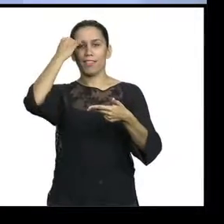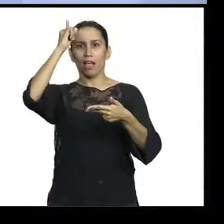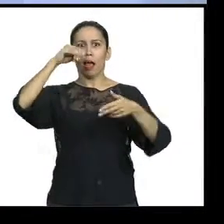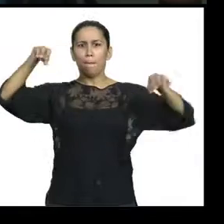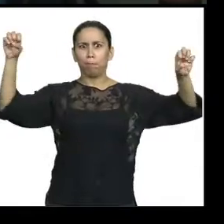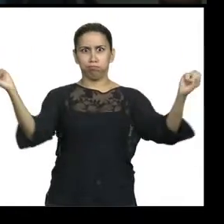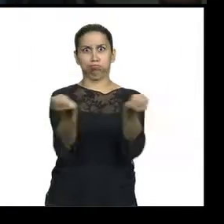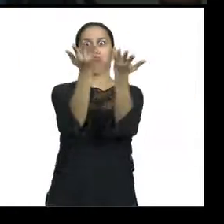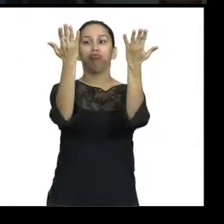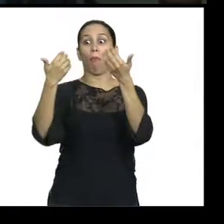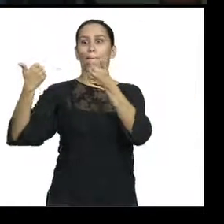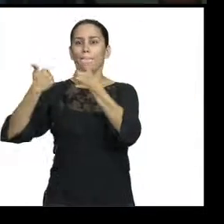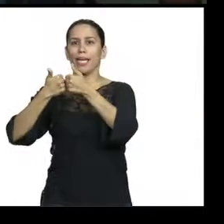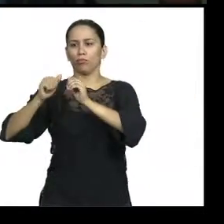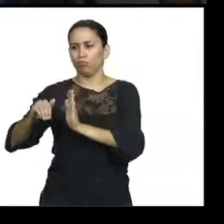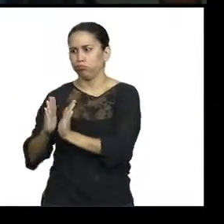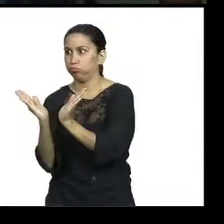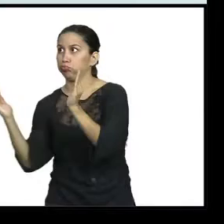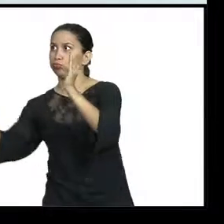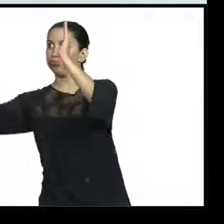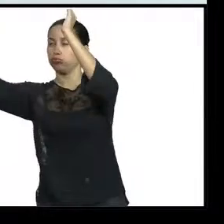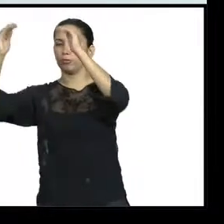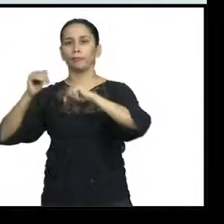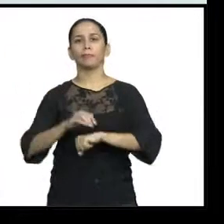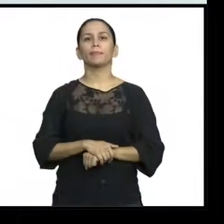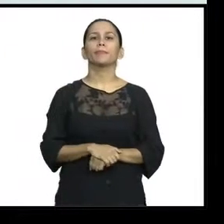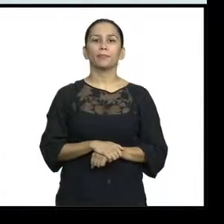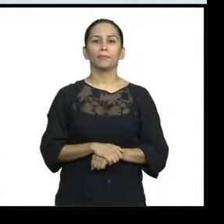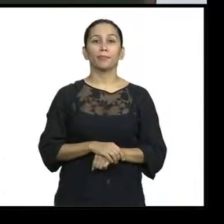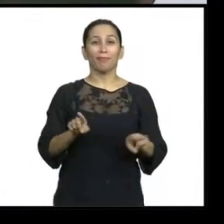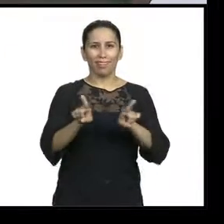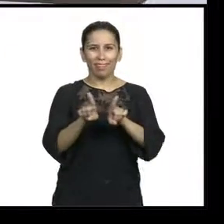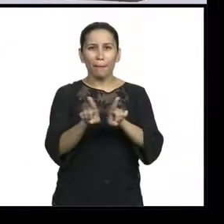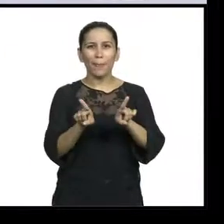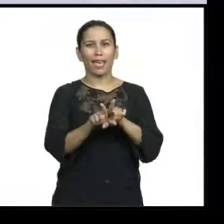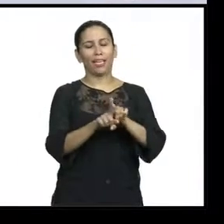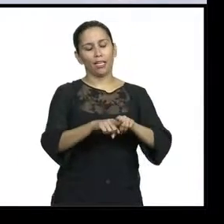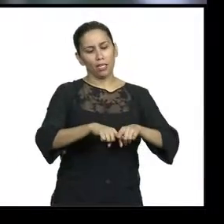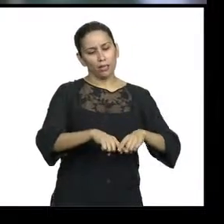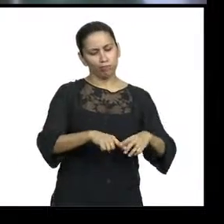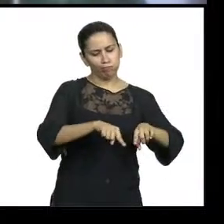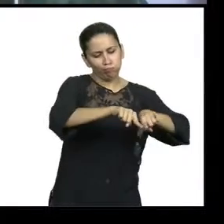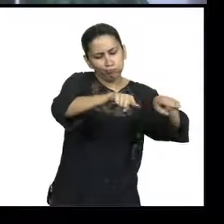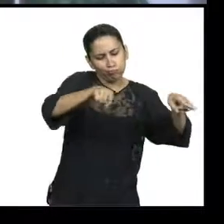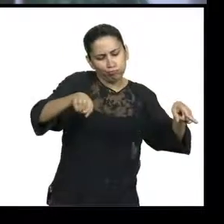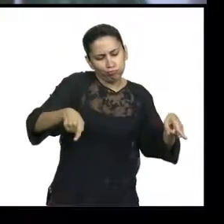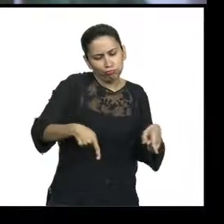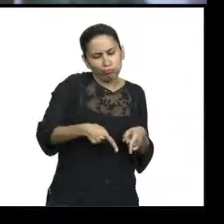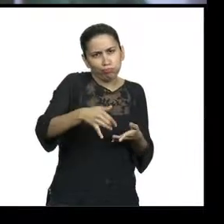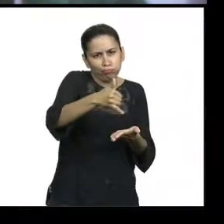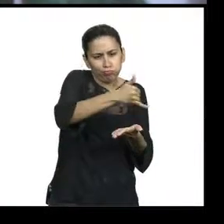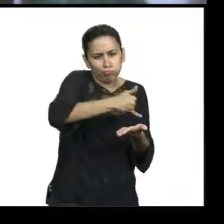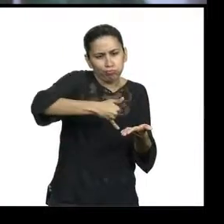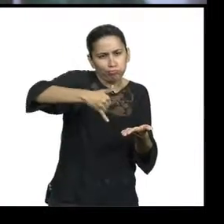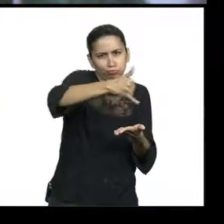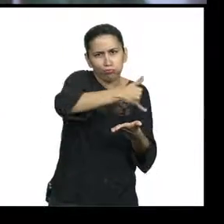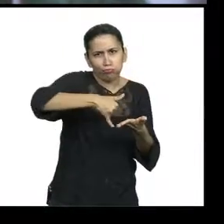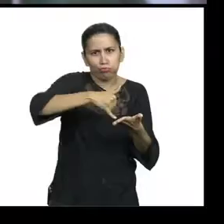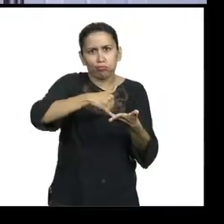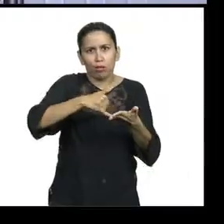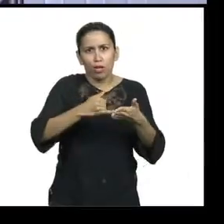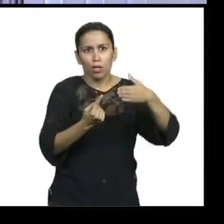explosão próximas aos tanques. E ainda, a instalação de lava-óleos e chuveiros de segurança para os